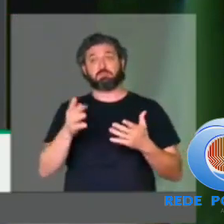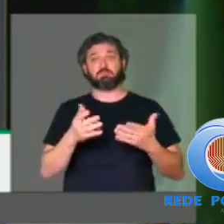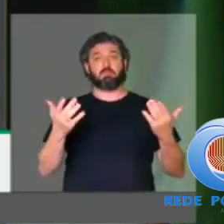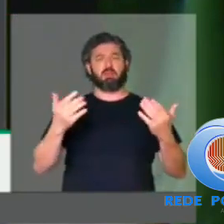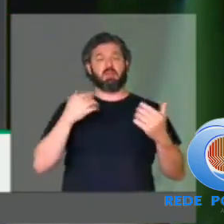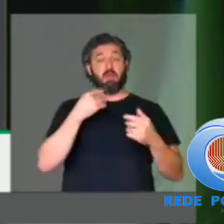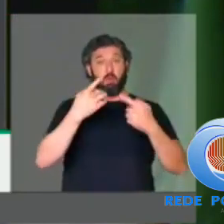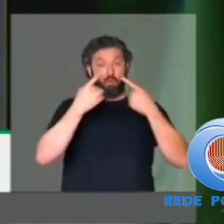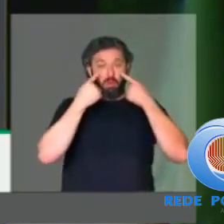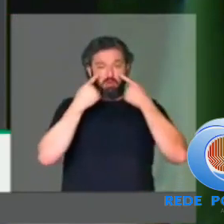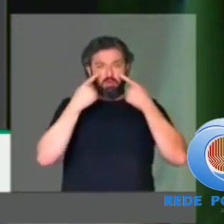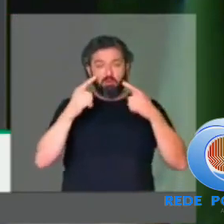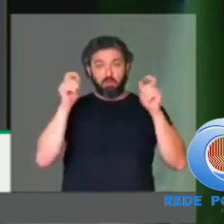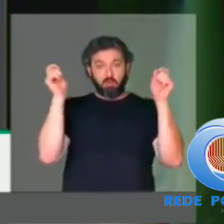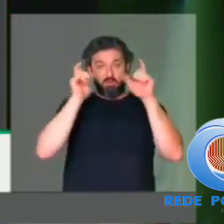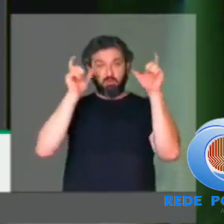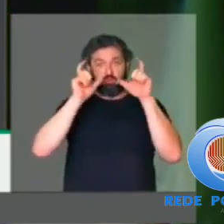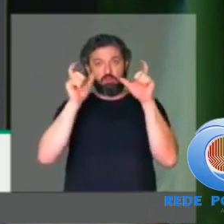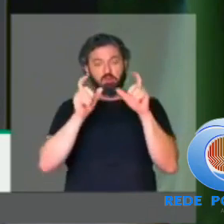E me chama a atenção